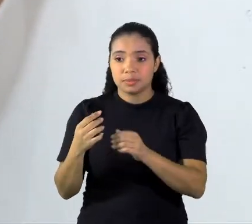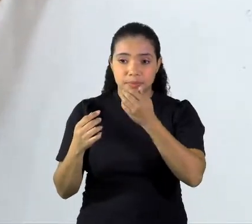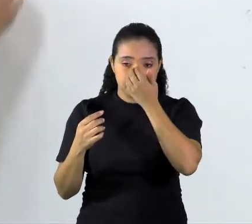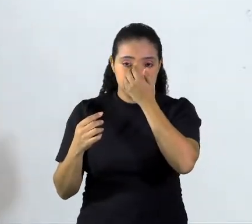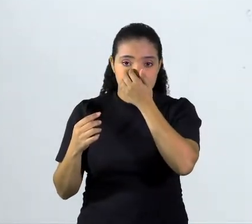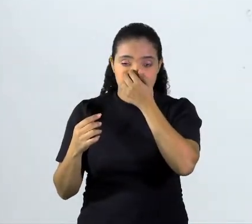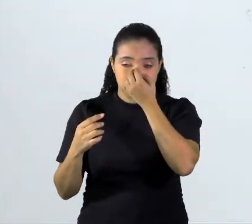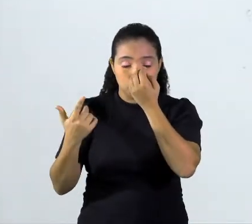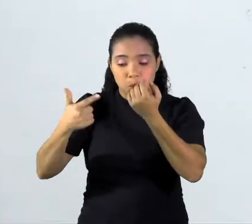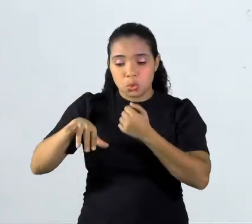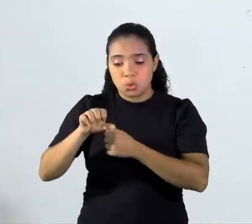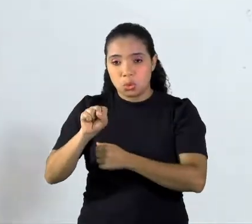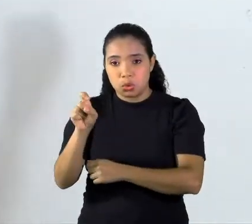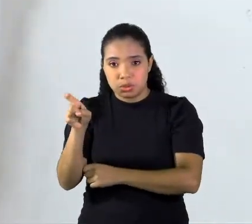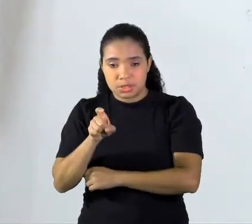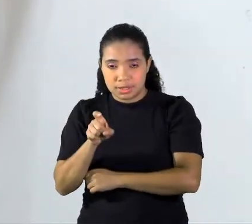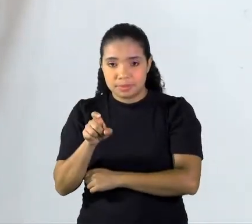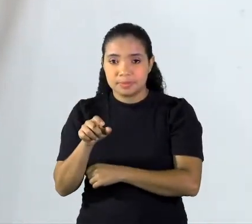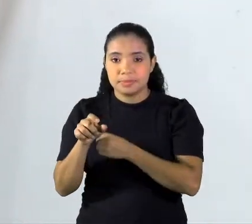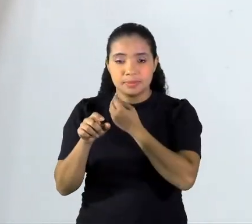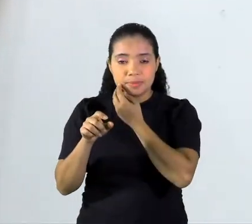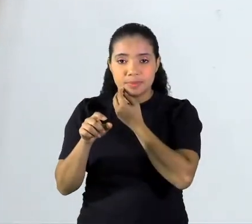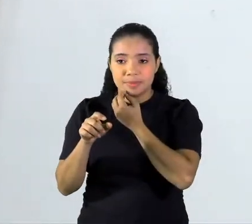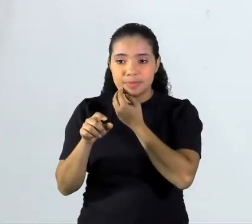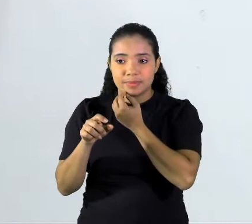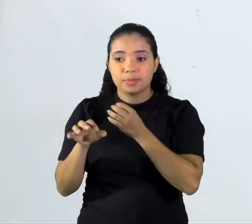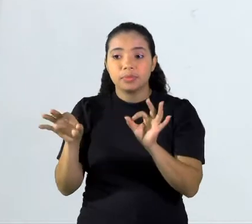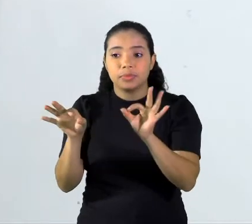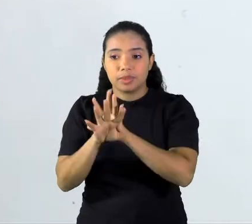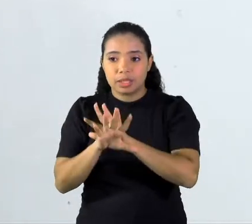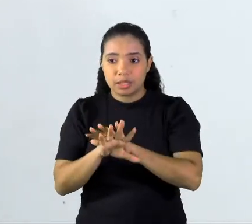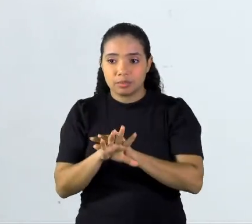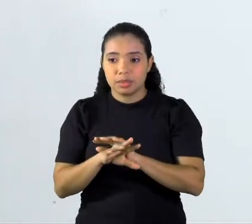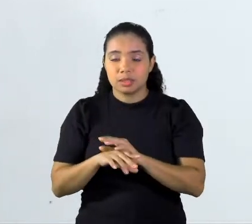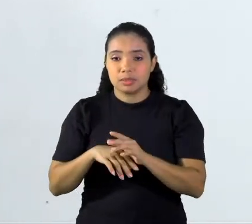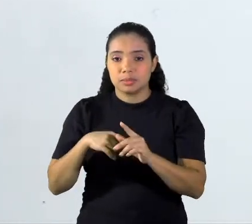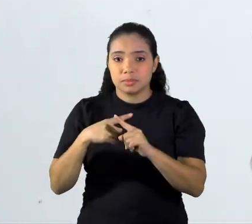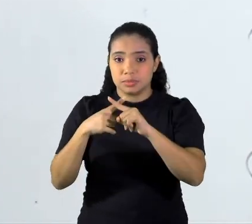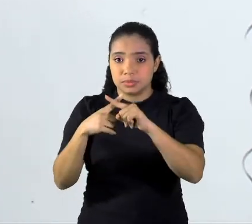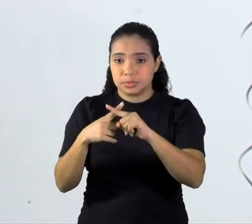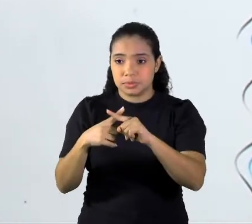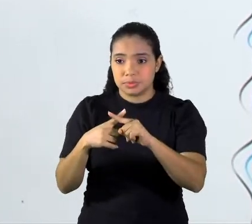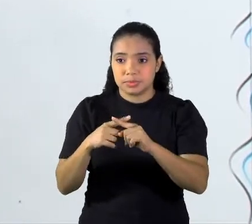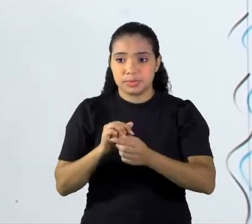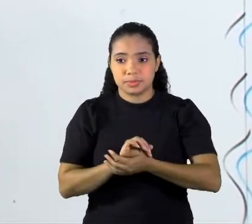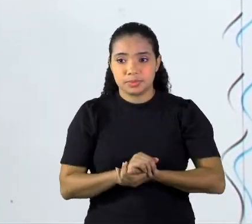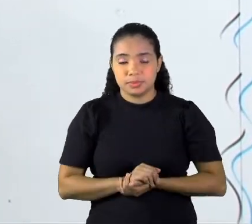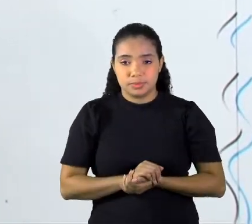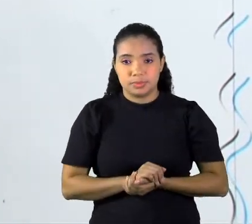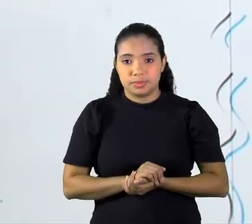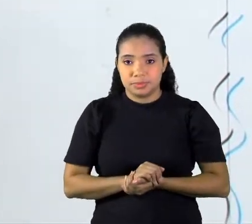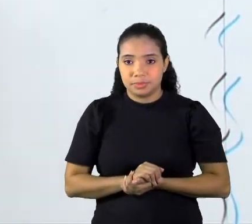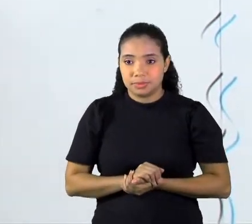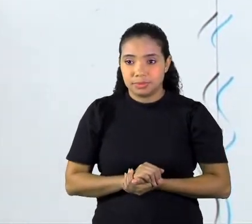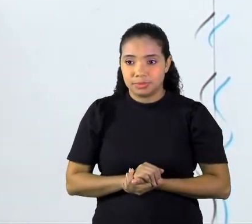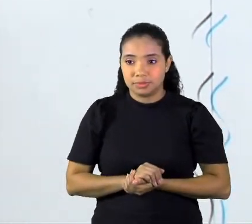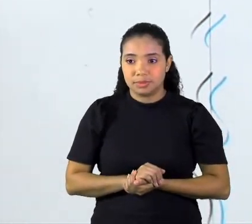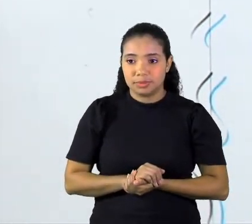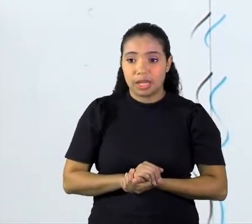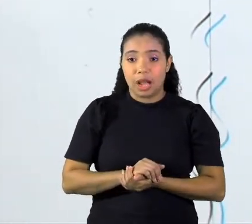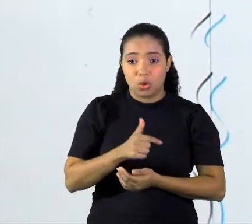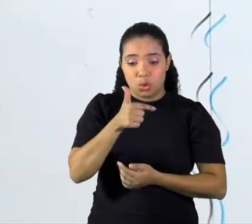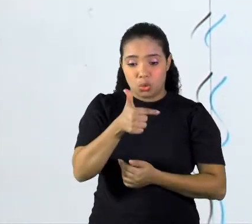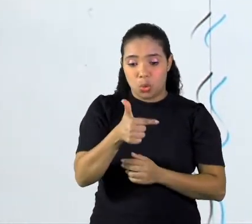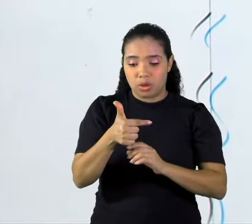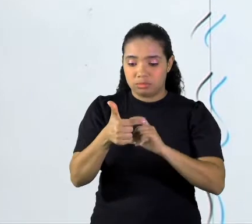eu só repito. Não é isso? Terminamos a multiplicação do elemento de fora pelo primeiro termo de dentro. Agora eu vou